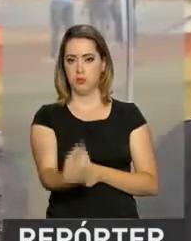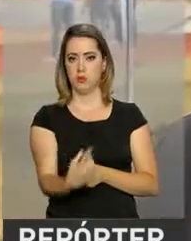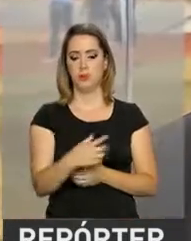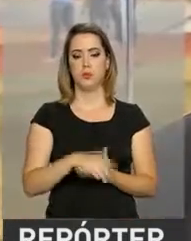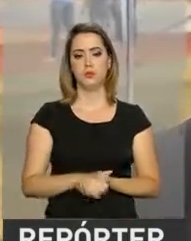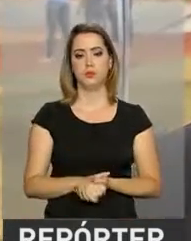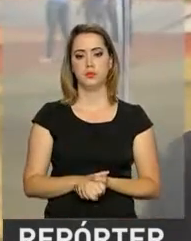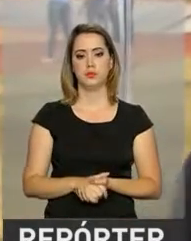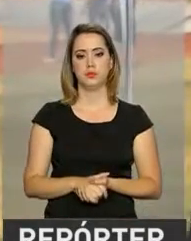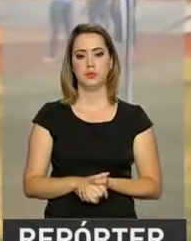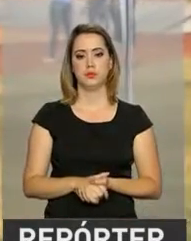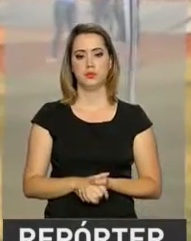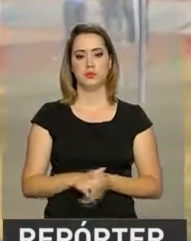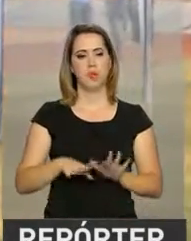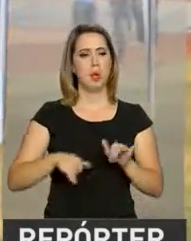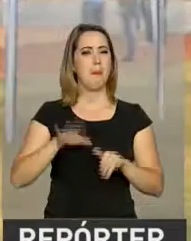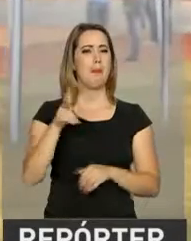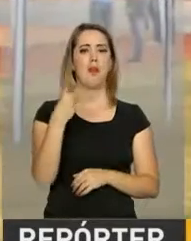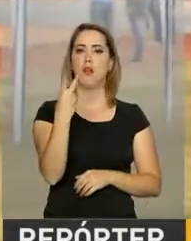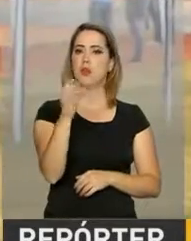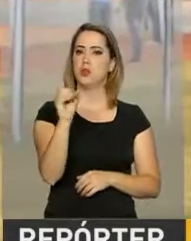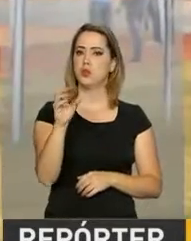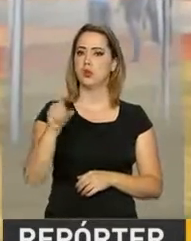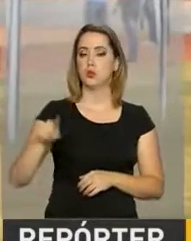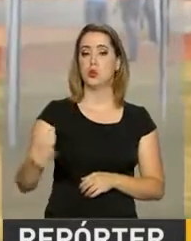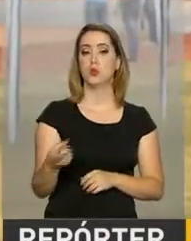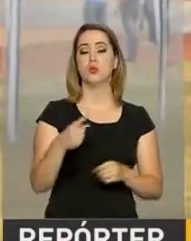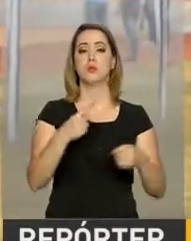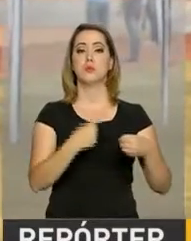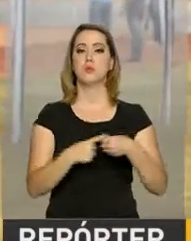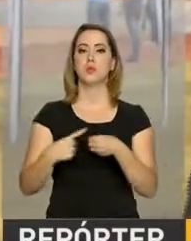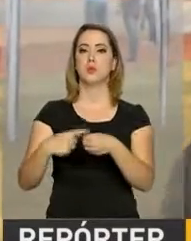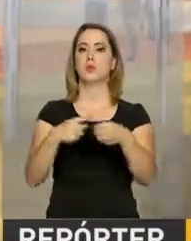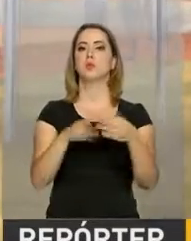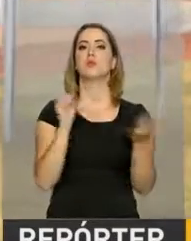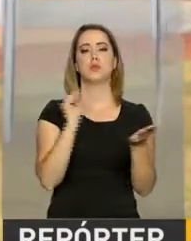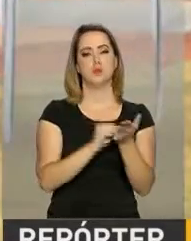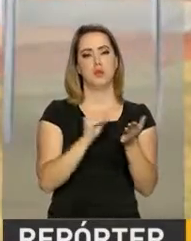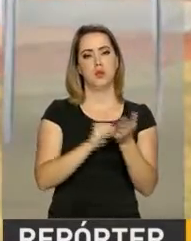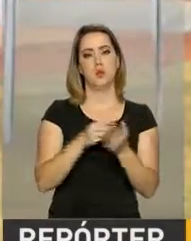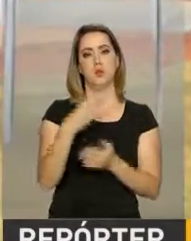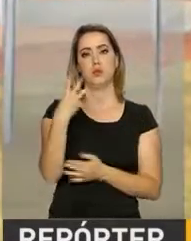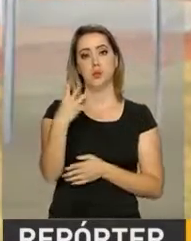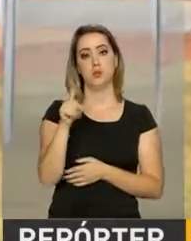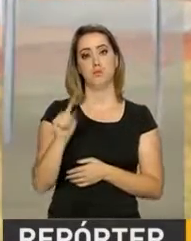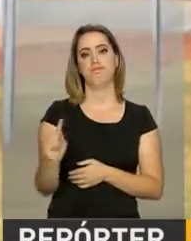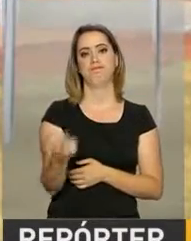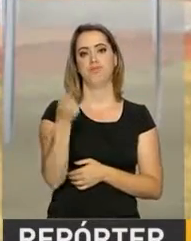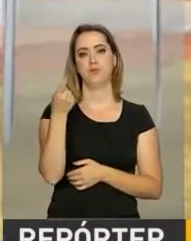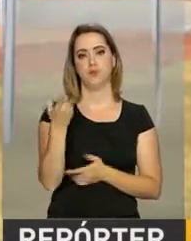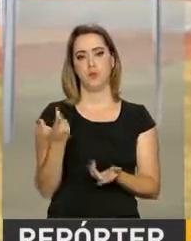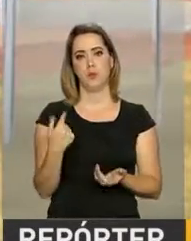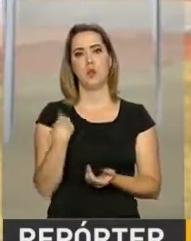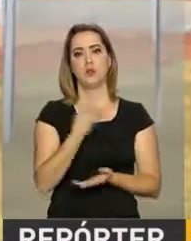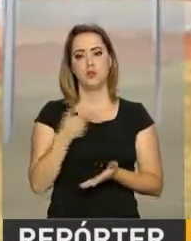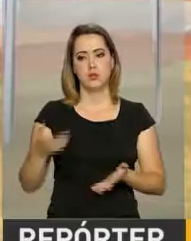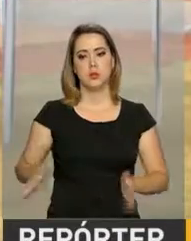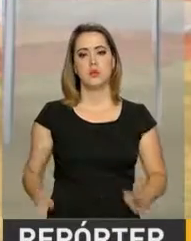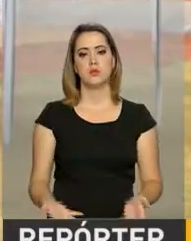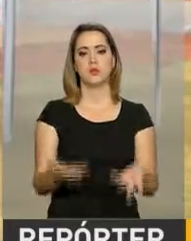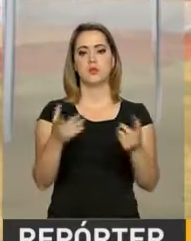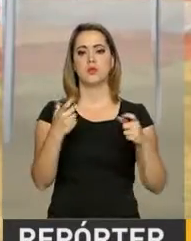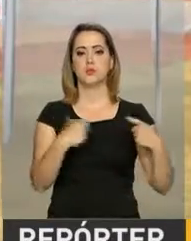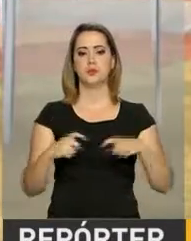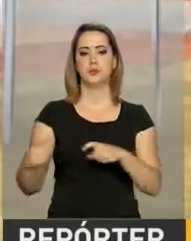em torno de 2 mil municípios já cumpriram falta mais de 3 mil ainda vamos incentivar os pequenos municípios